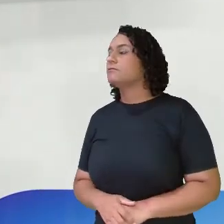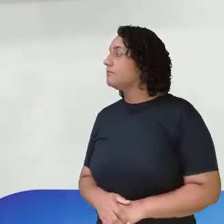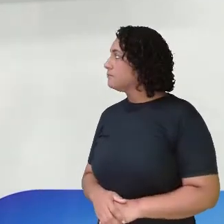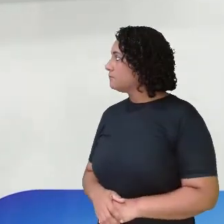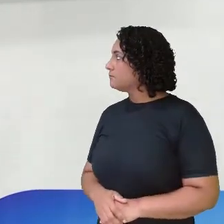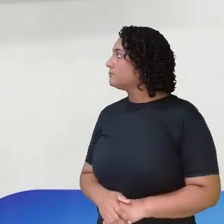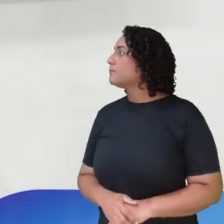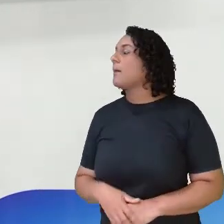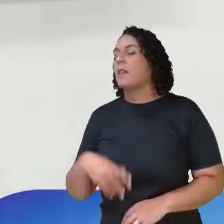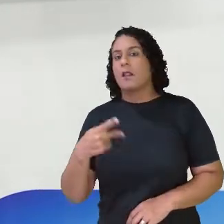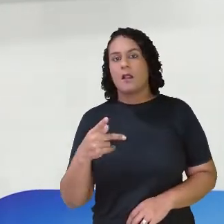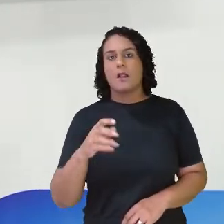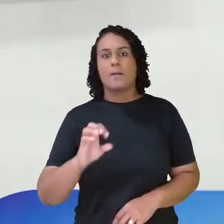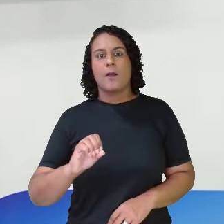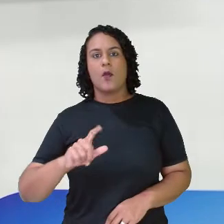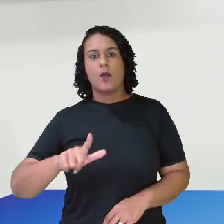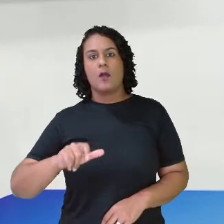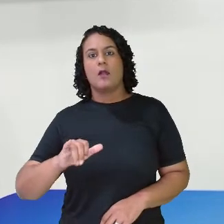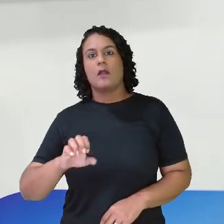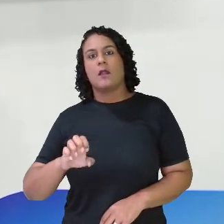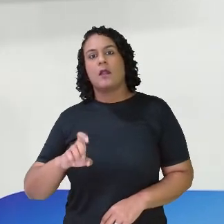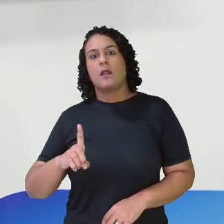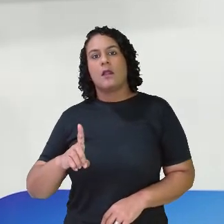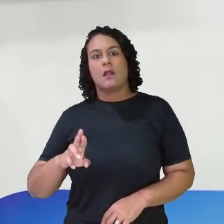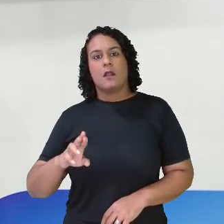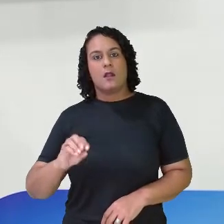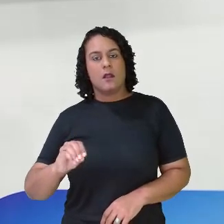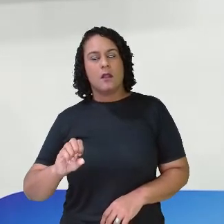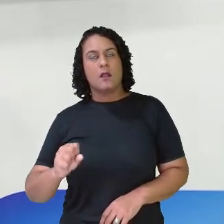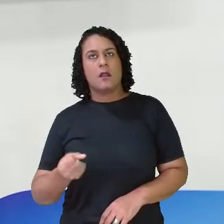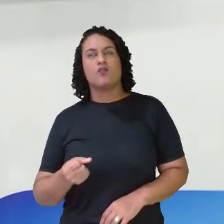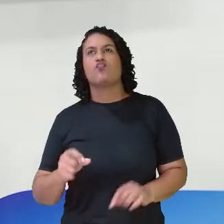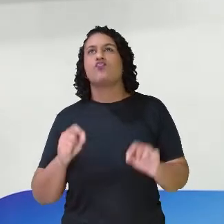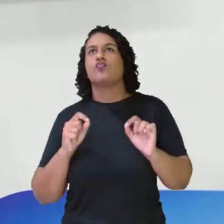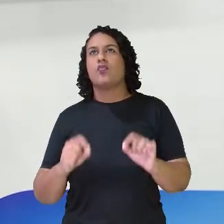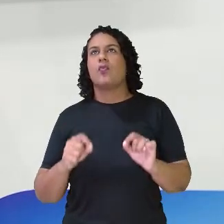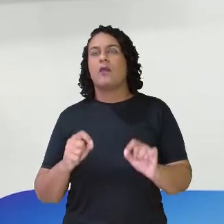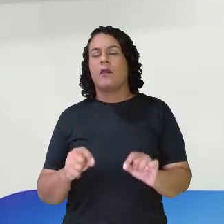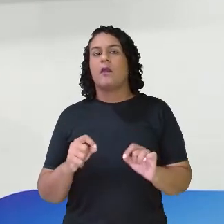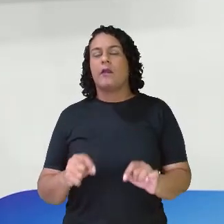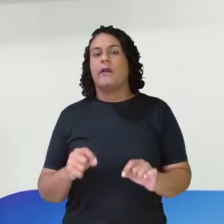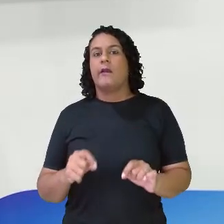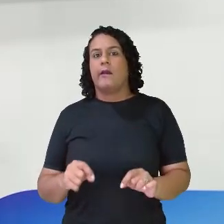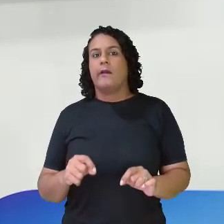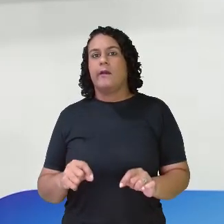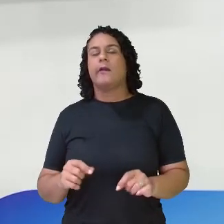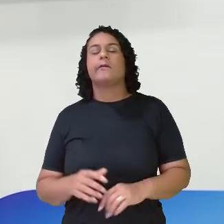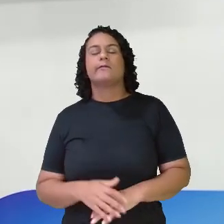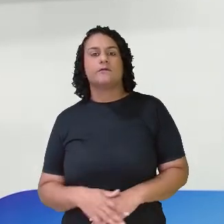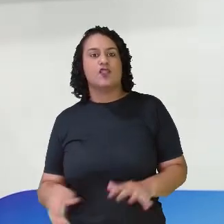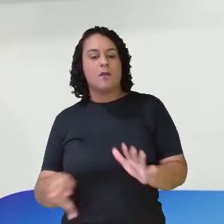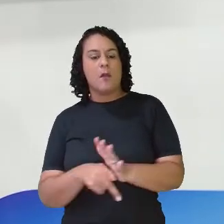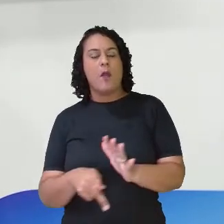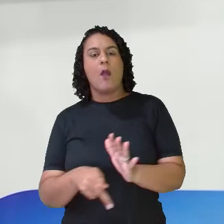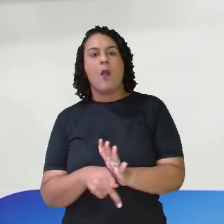Poliedros são aqueles, vamos dizer assim, que são formados por